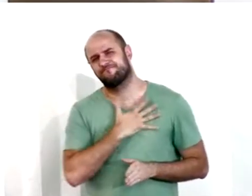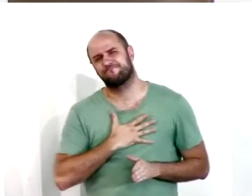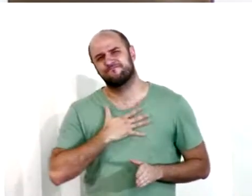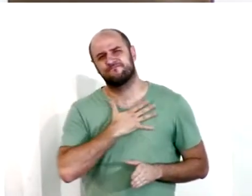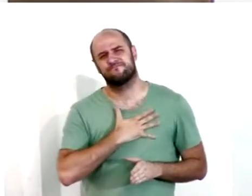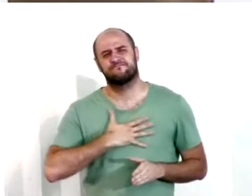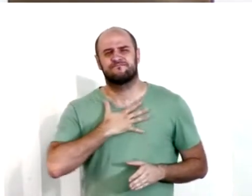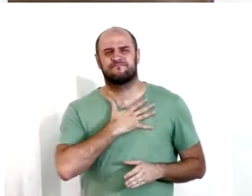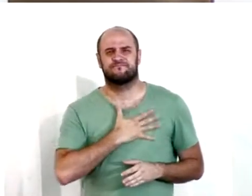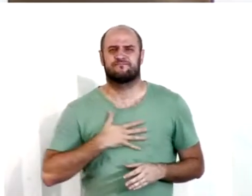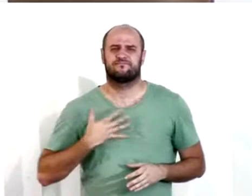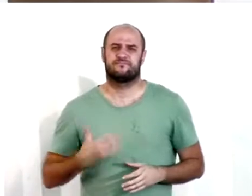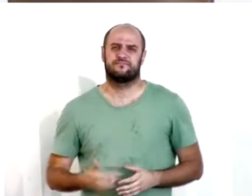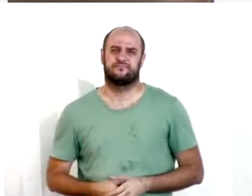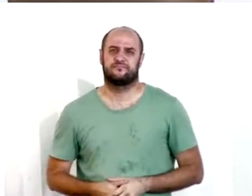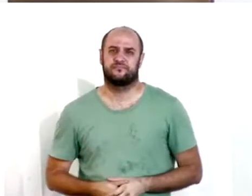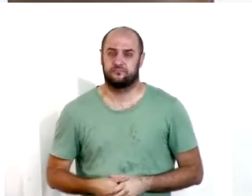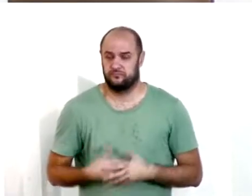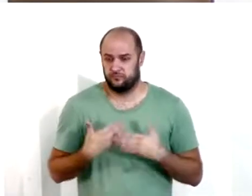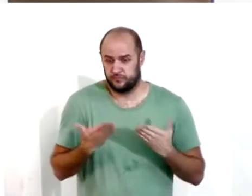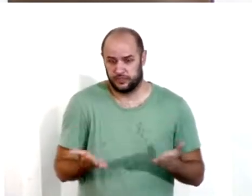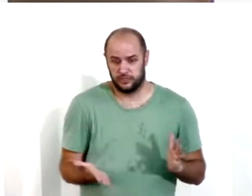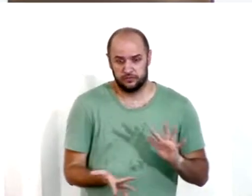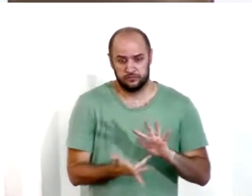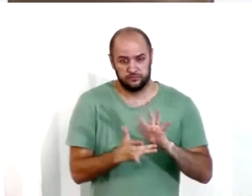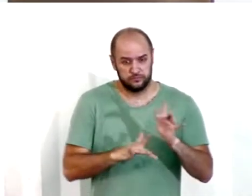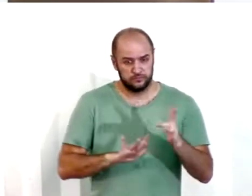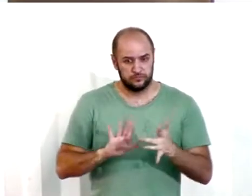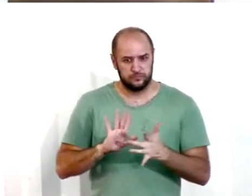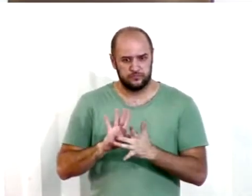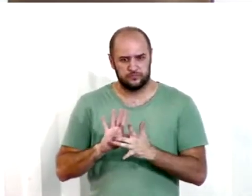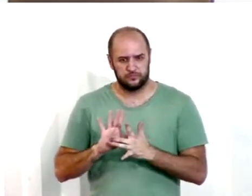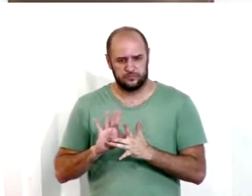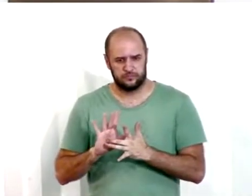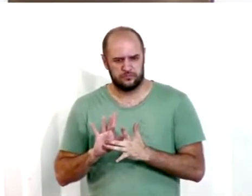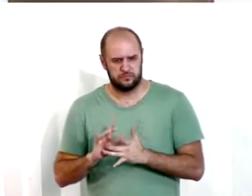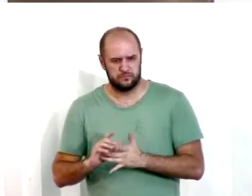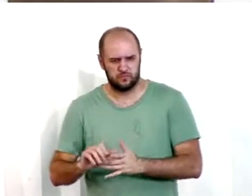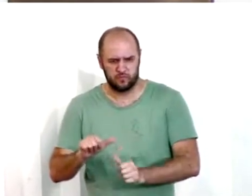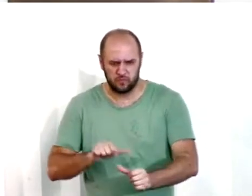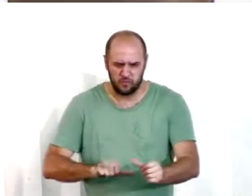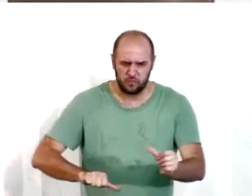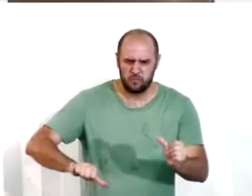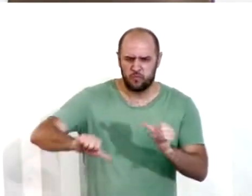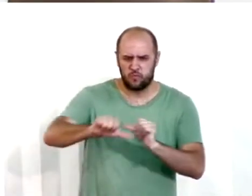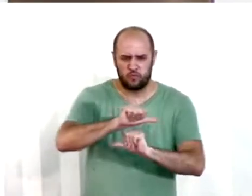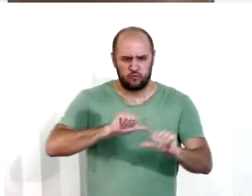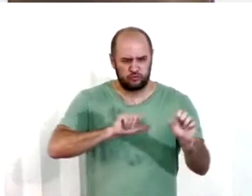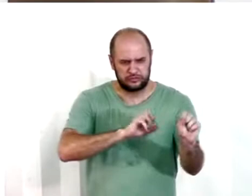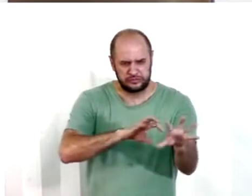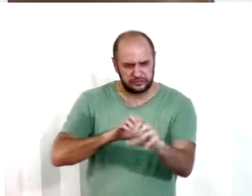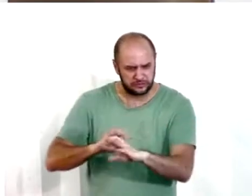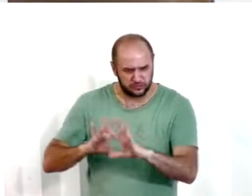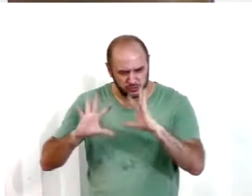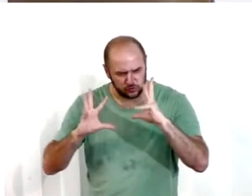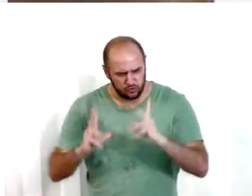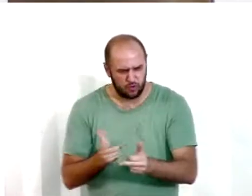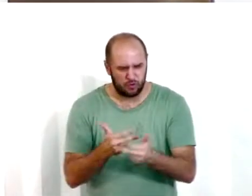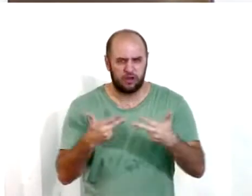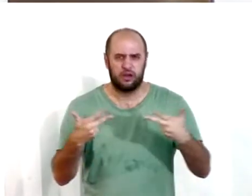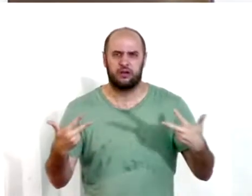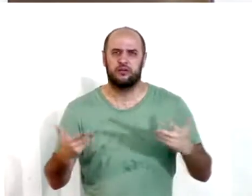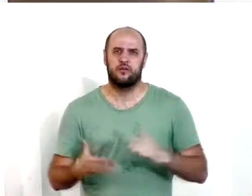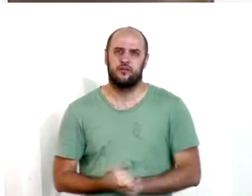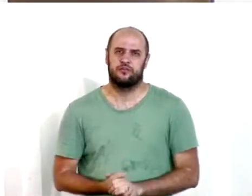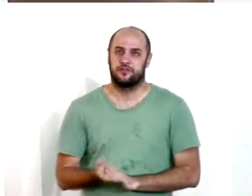Deus. Então Cristo vai tornar conhecidos os méritos da vontade de Deus.